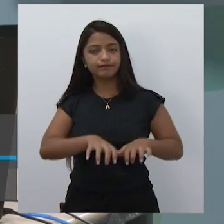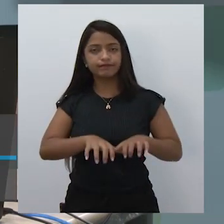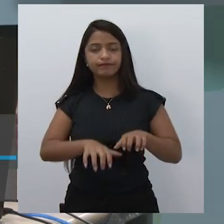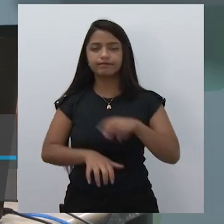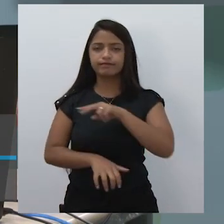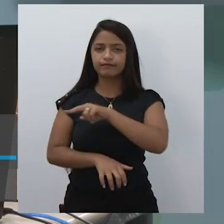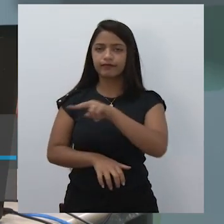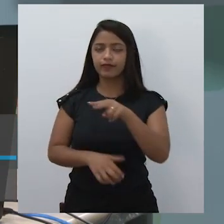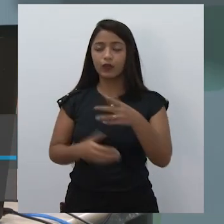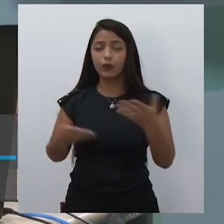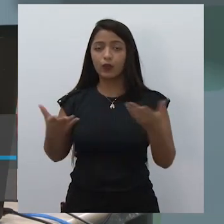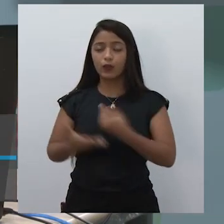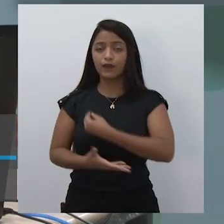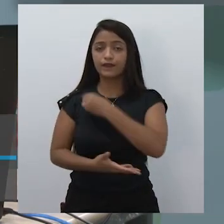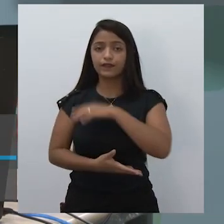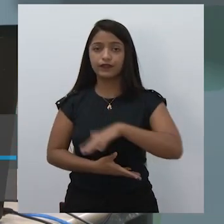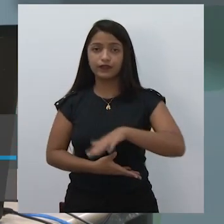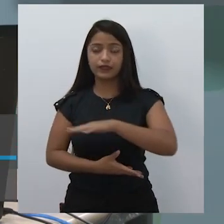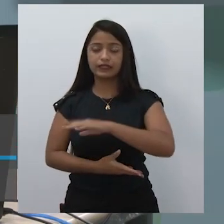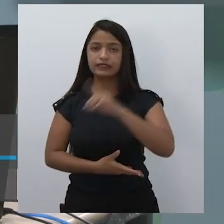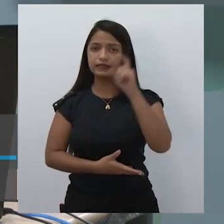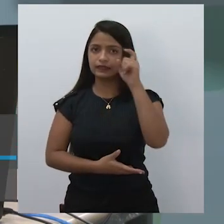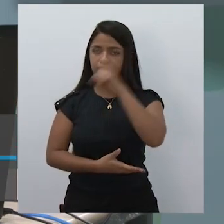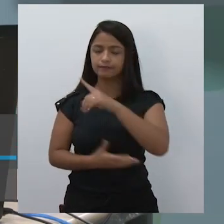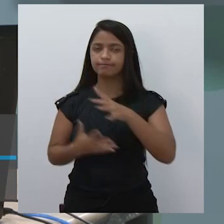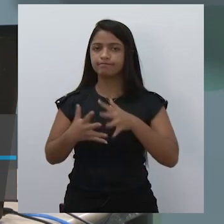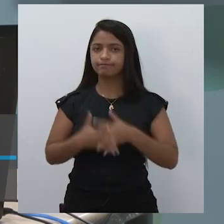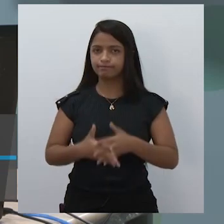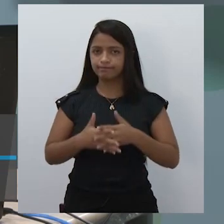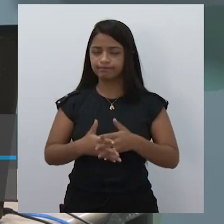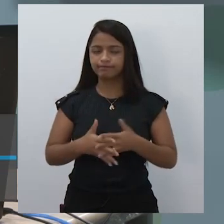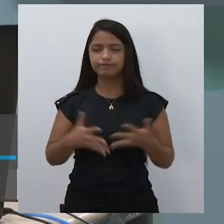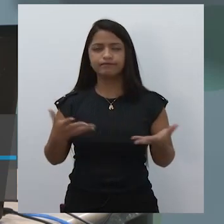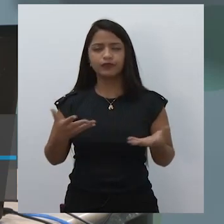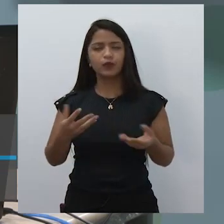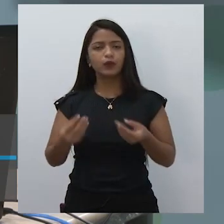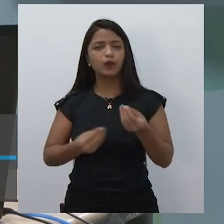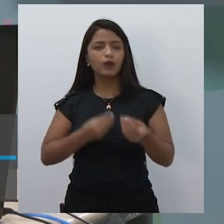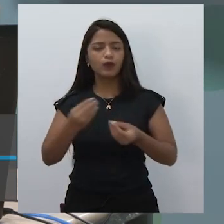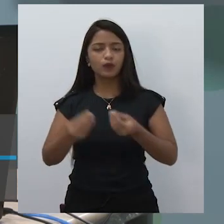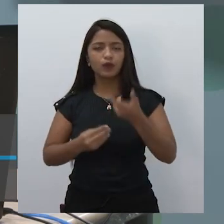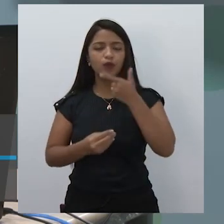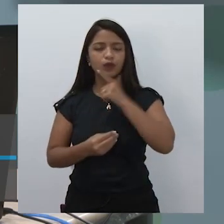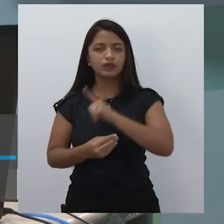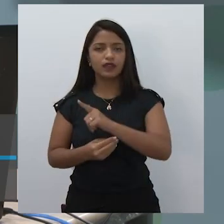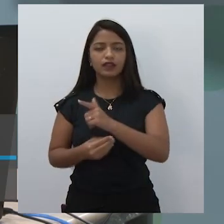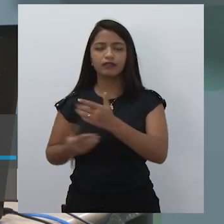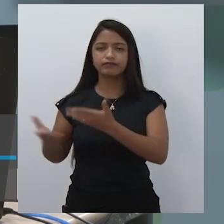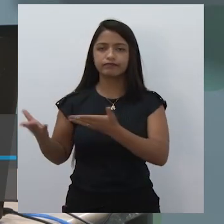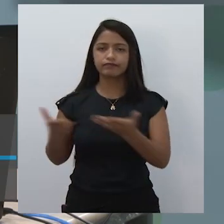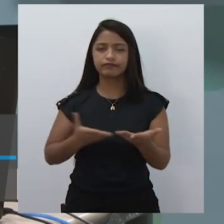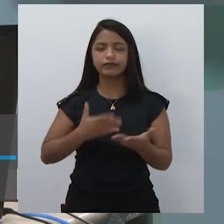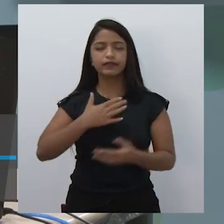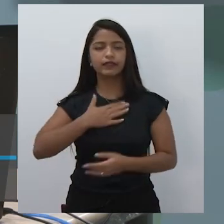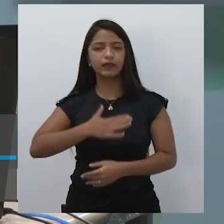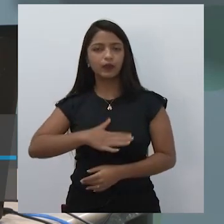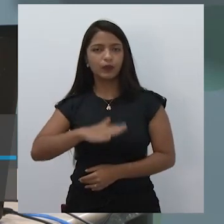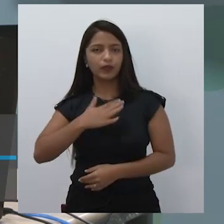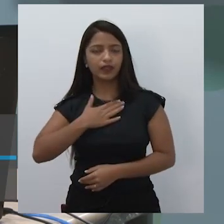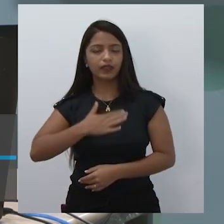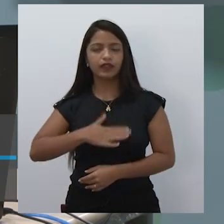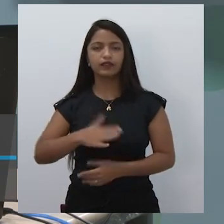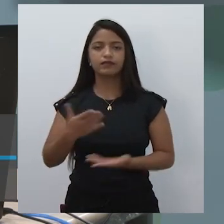cenário complexo, né, como é que a gente pode trazer esse cenário de uma forma mais tranquila, né, para